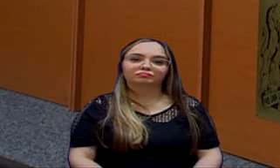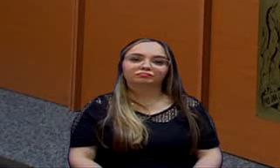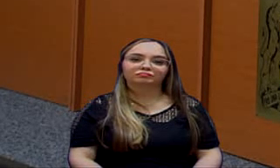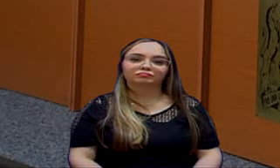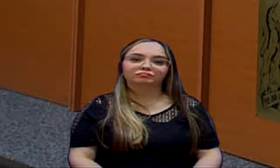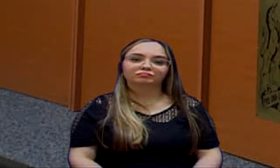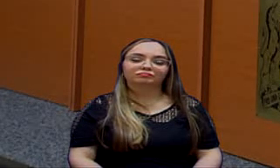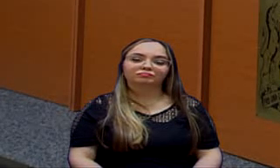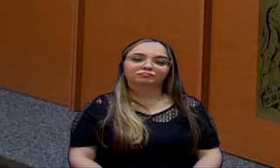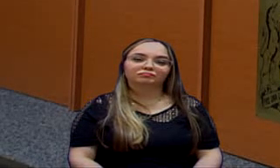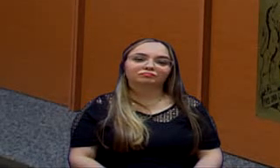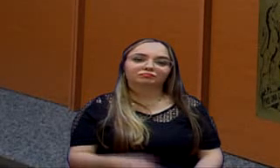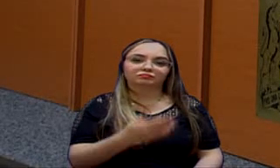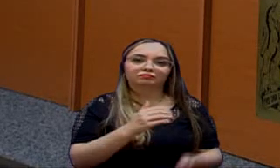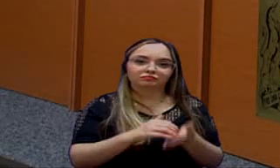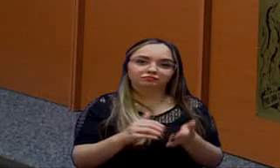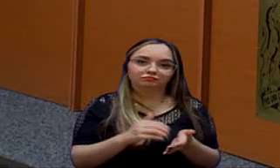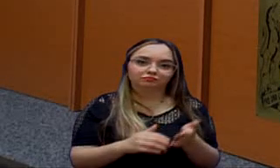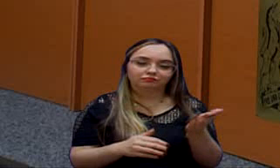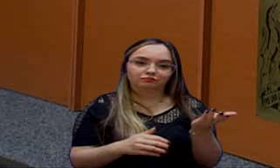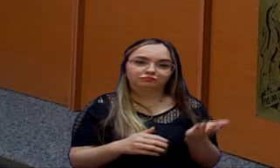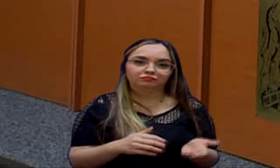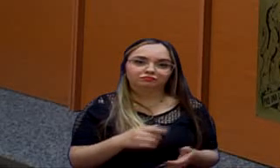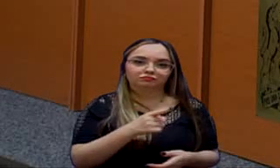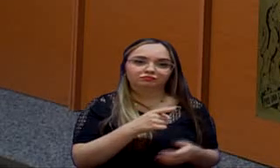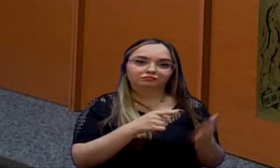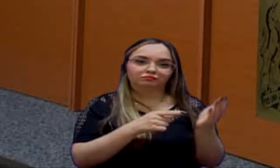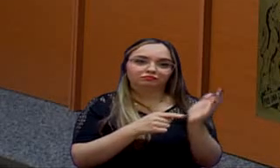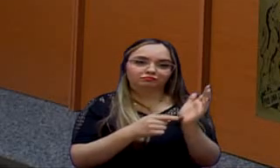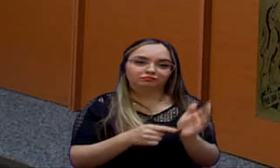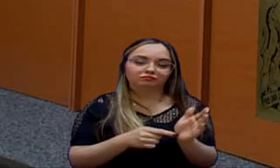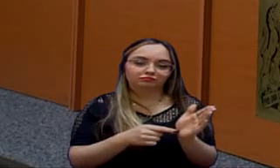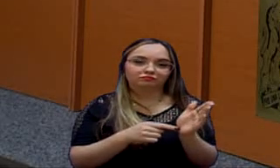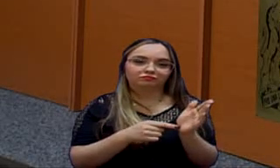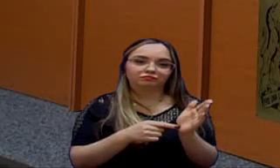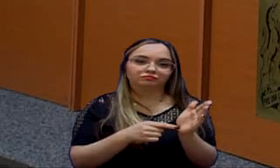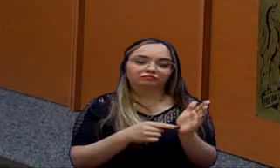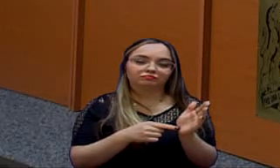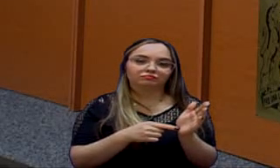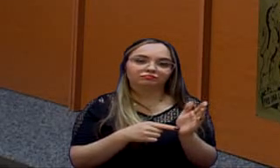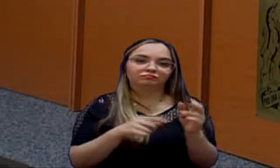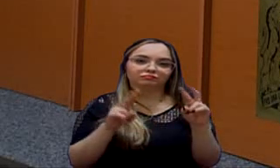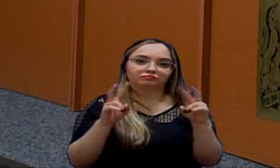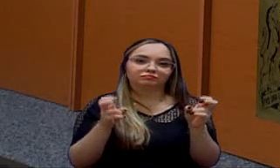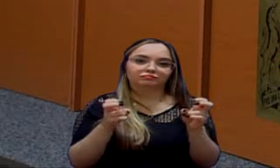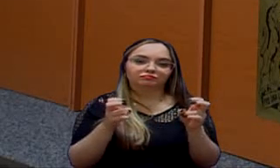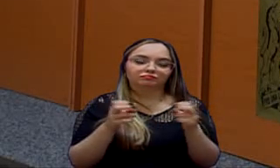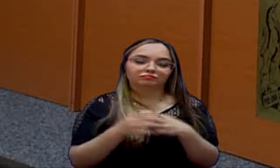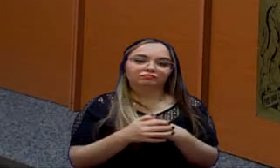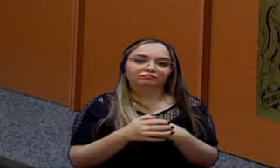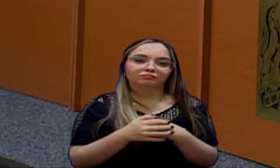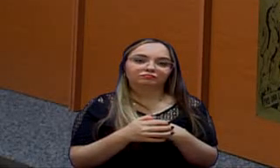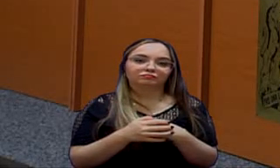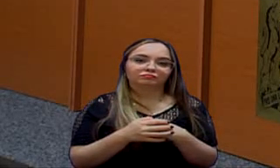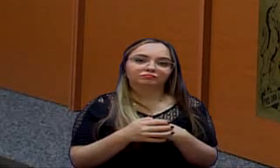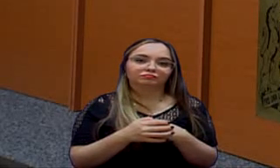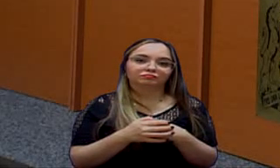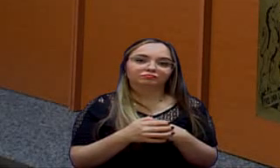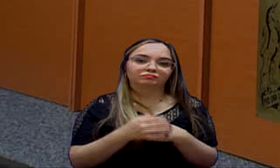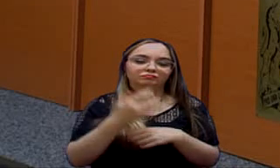bom secretário o senhor trouxe aqui sobre os pessoal